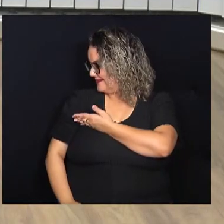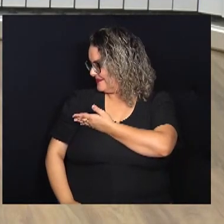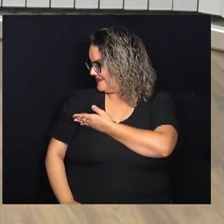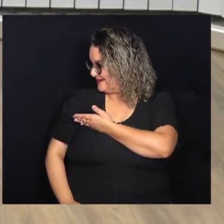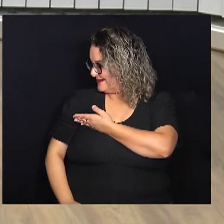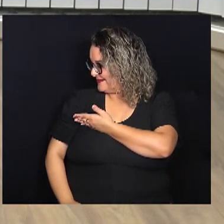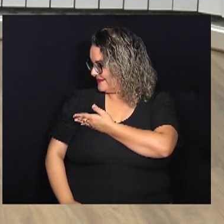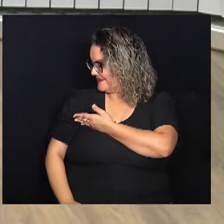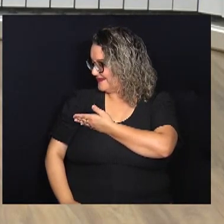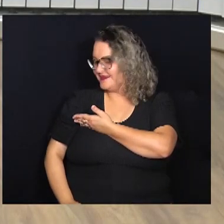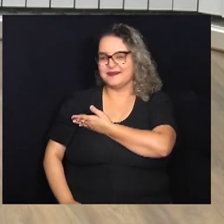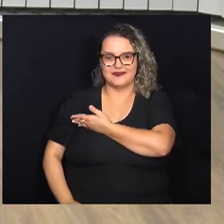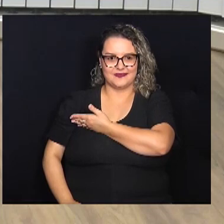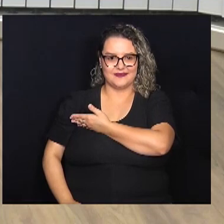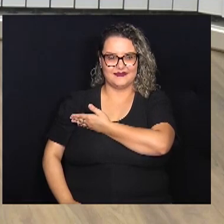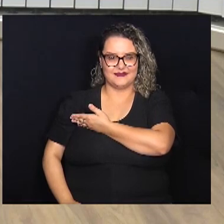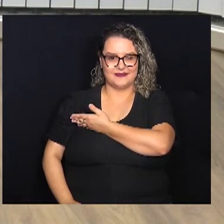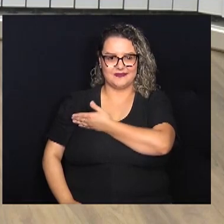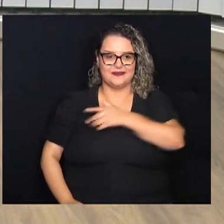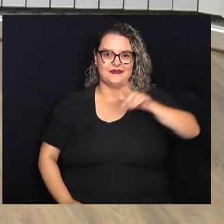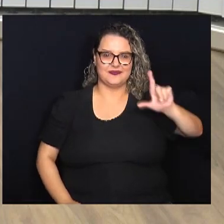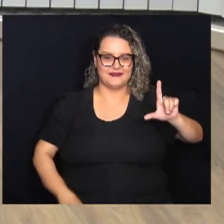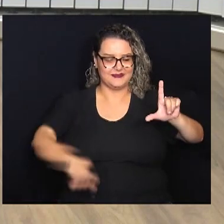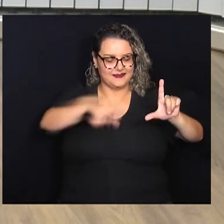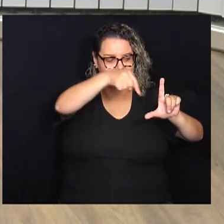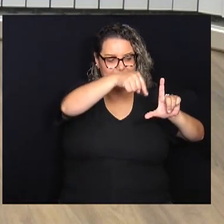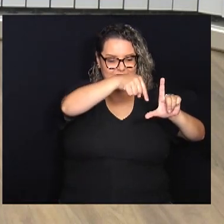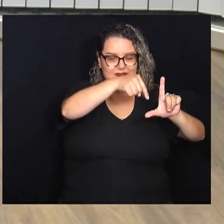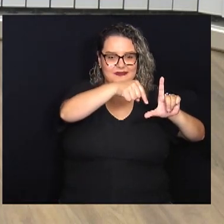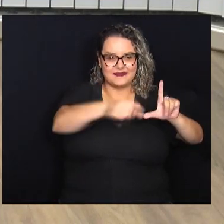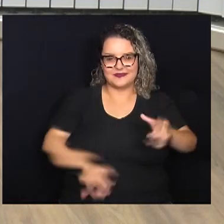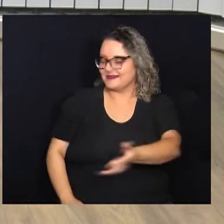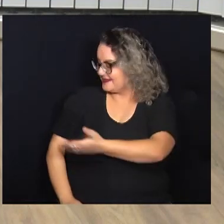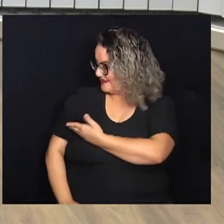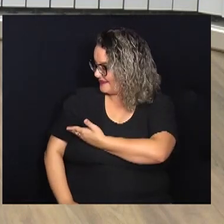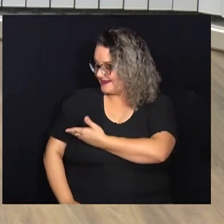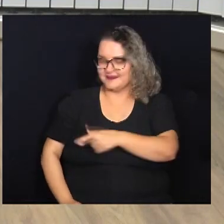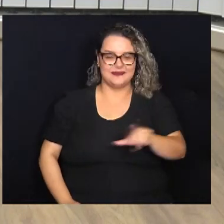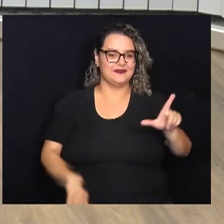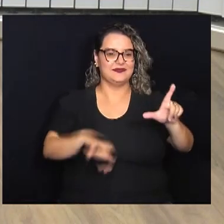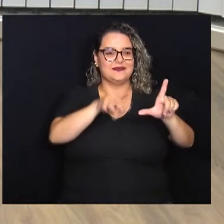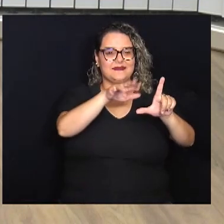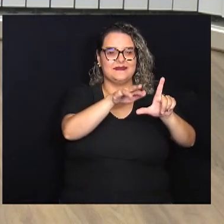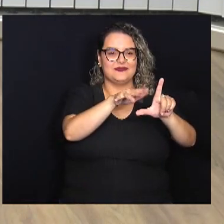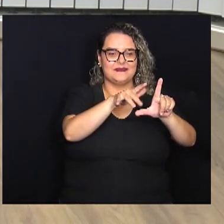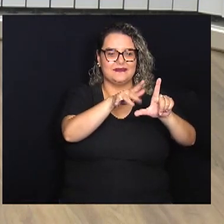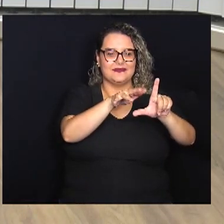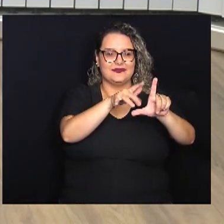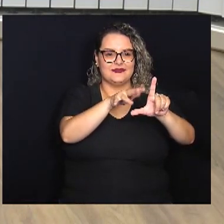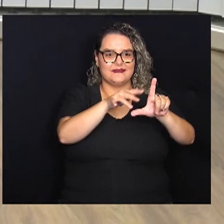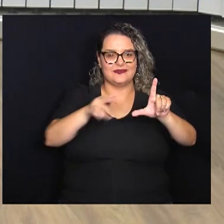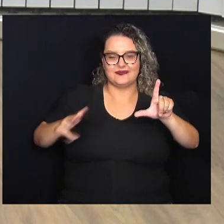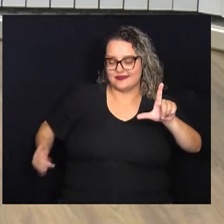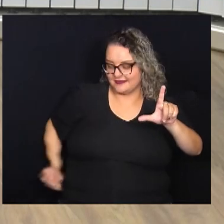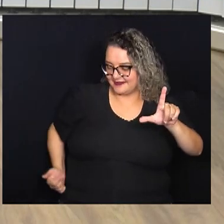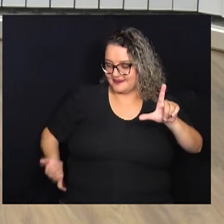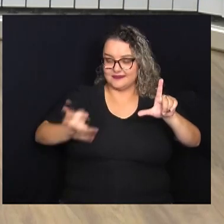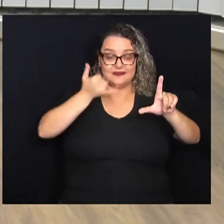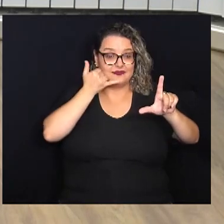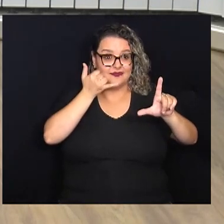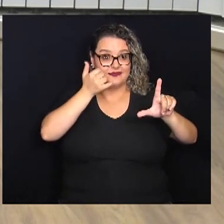978293776, aqui no meu lado inferior, você pode também apontar a sua câmera aí do seu